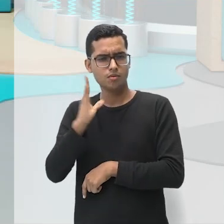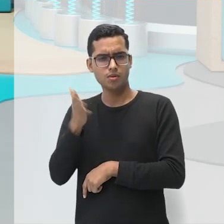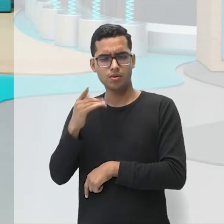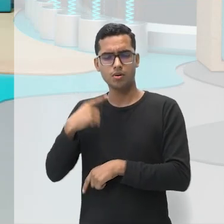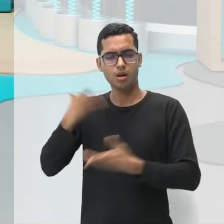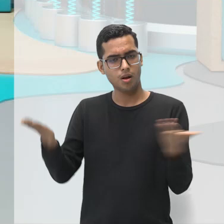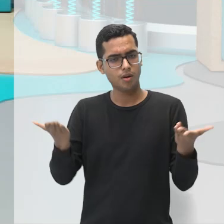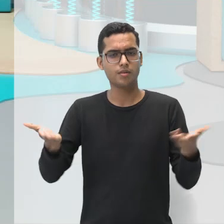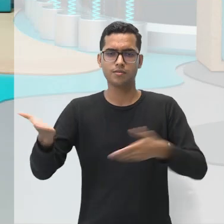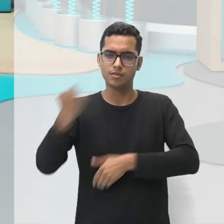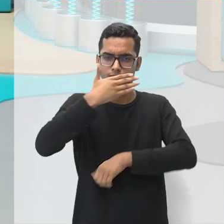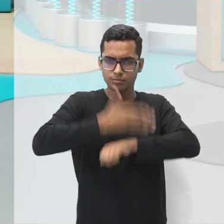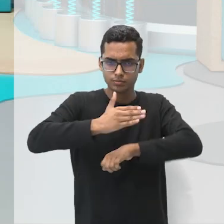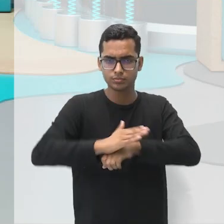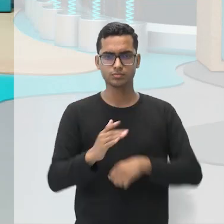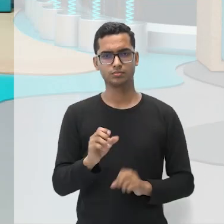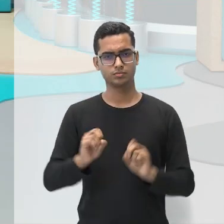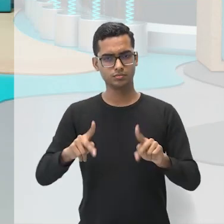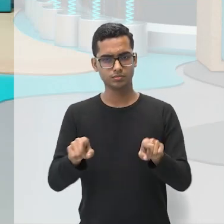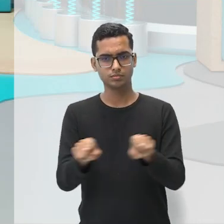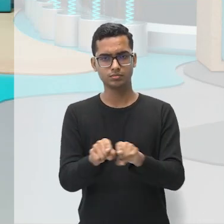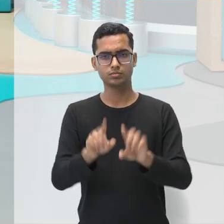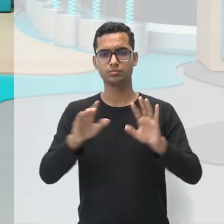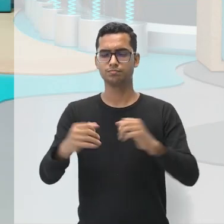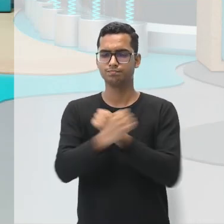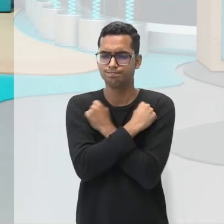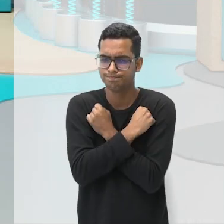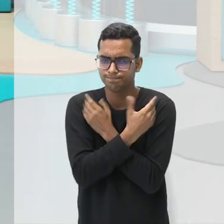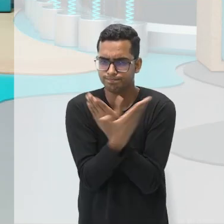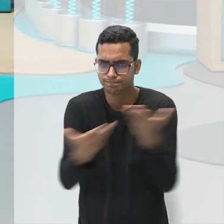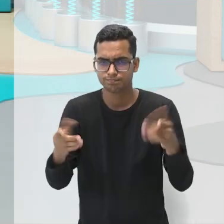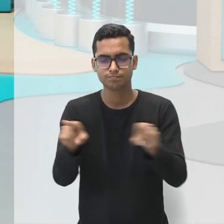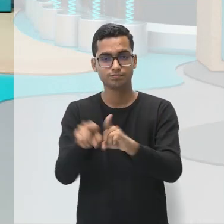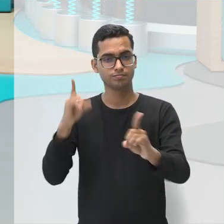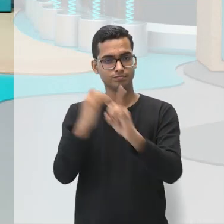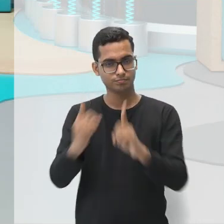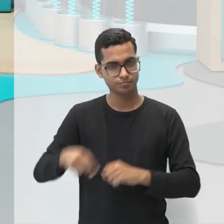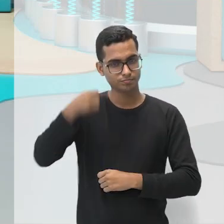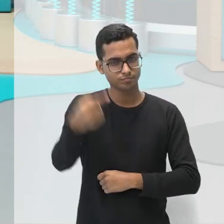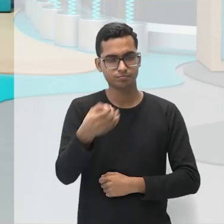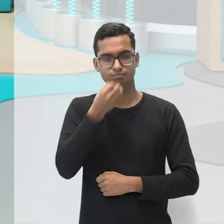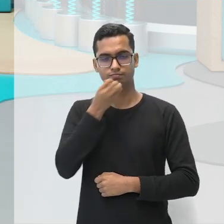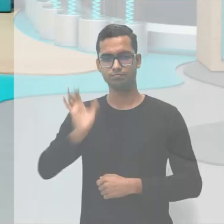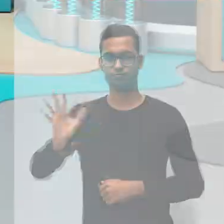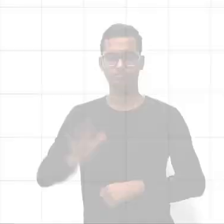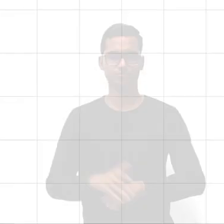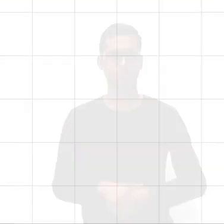vamos praticar, vamos colocar em prática. Deixo a todos um forte abraço e até a próxima.